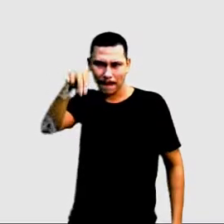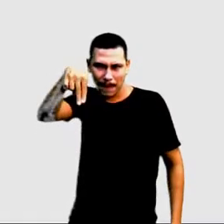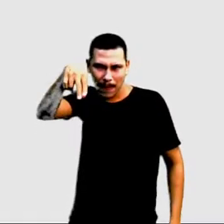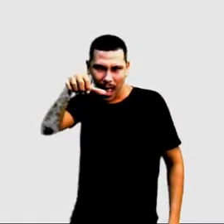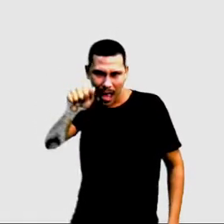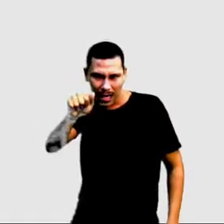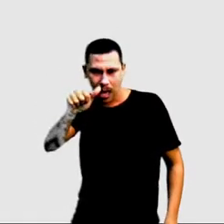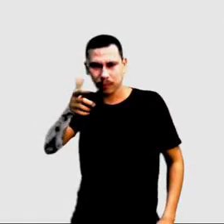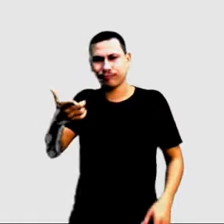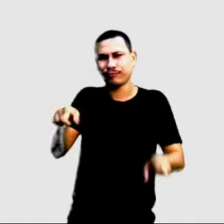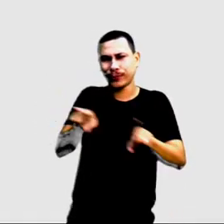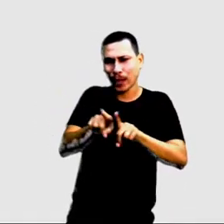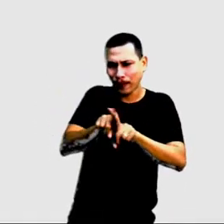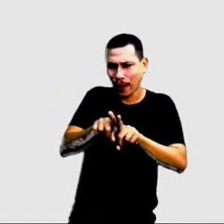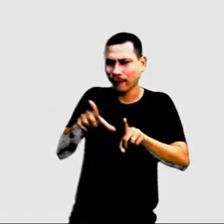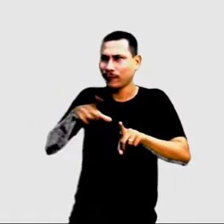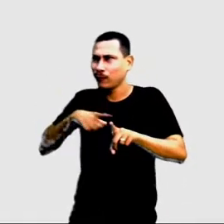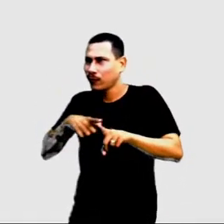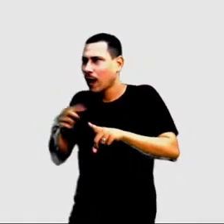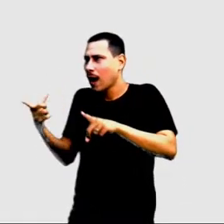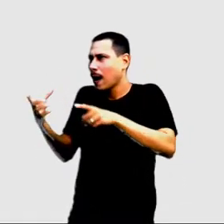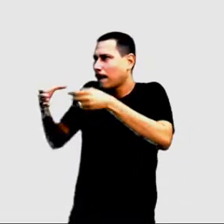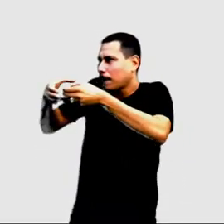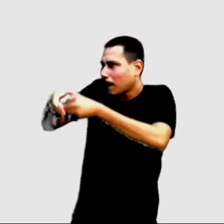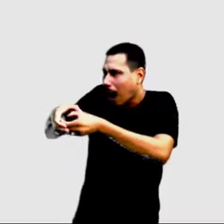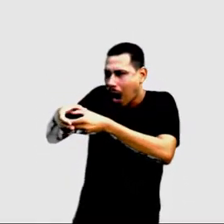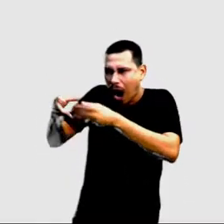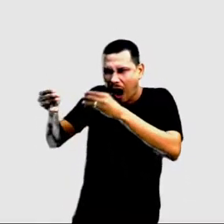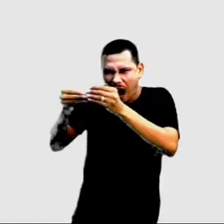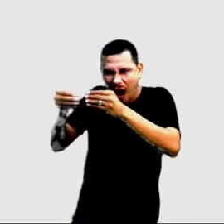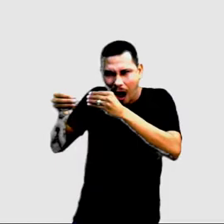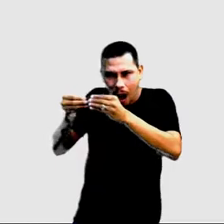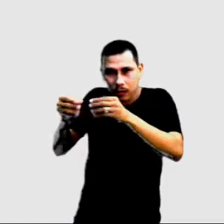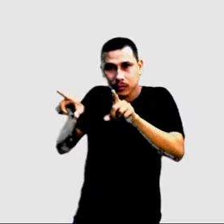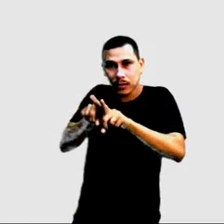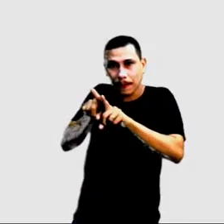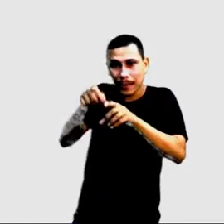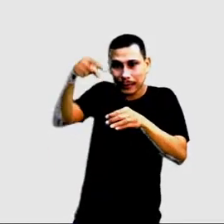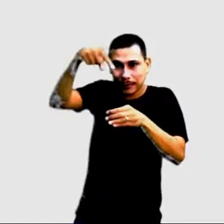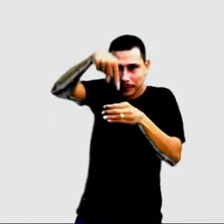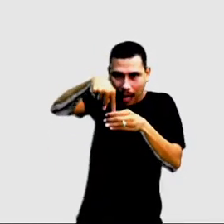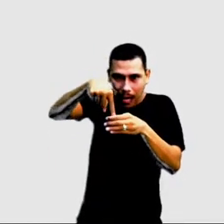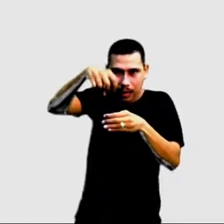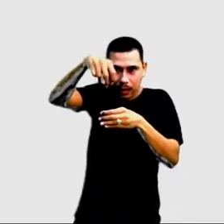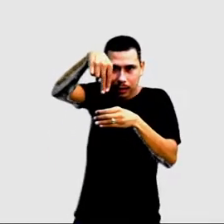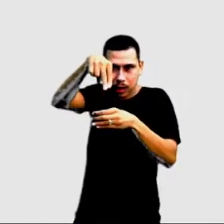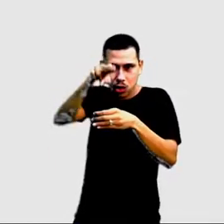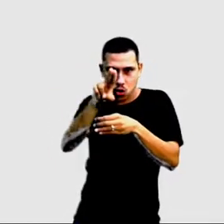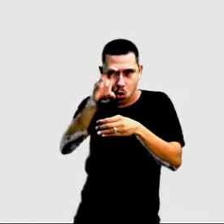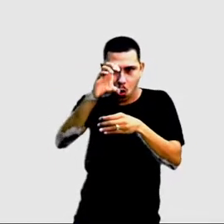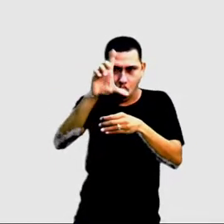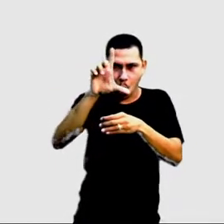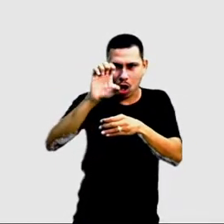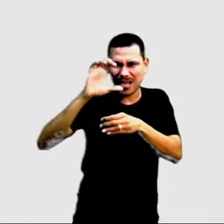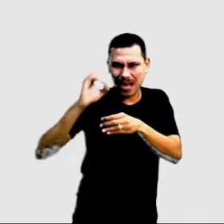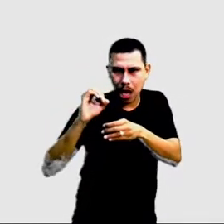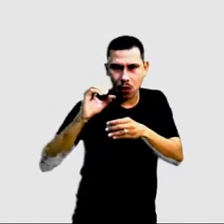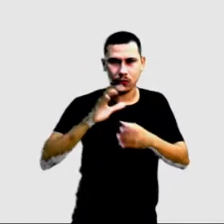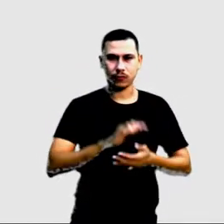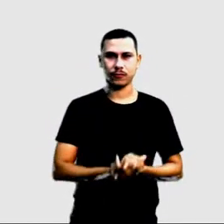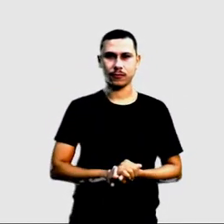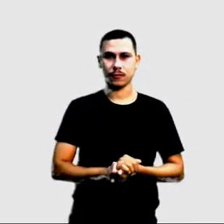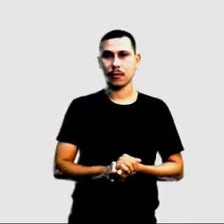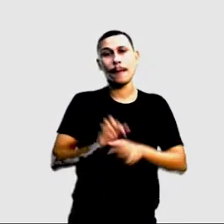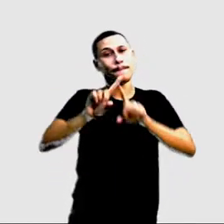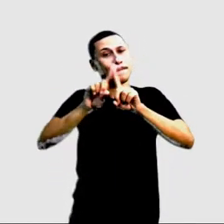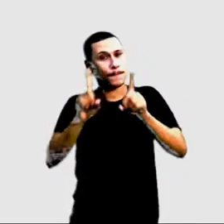outra aula de ciência, que é o do meio, e o núcleo. As procarióticas não